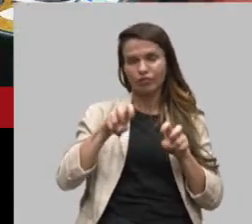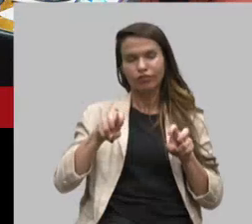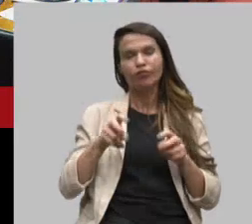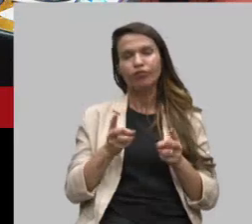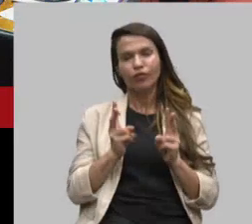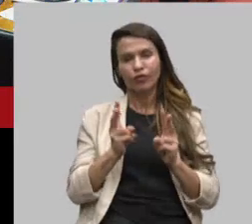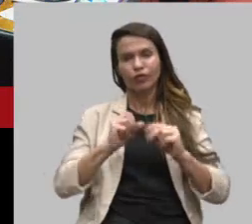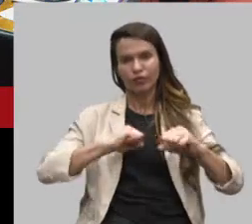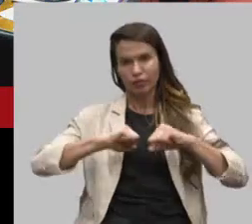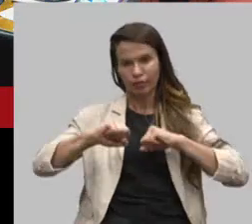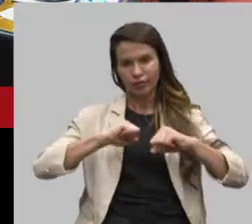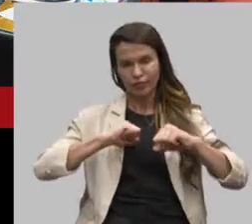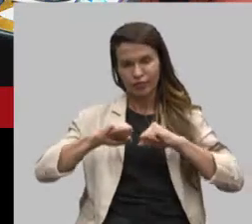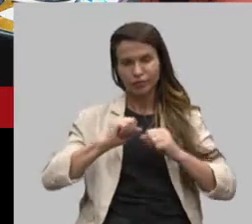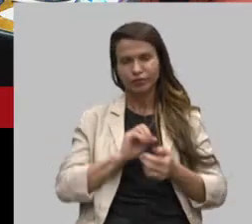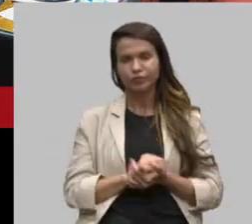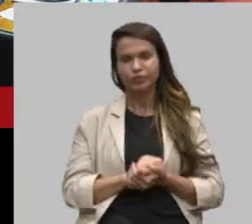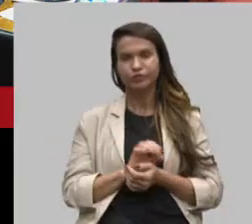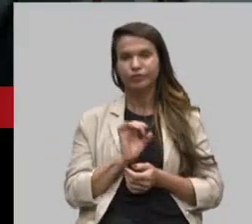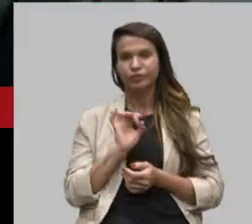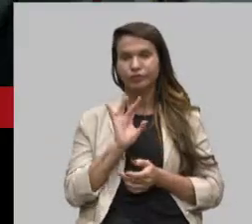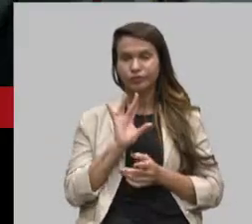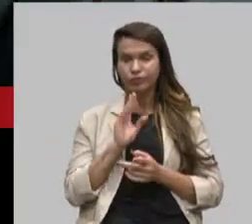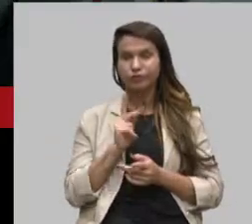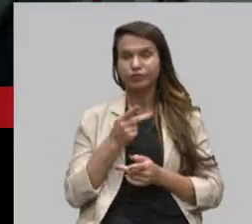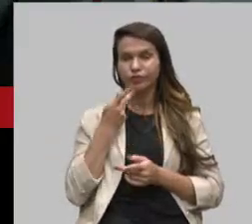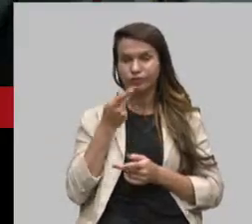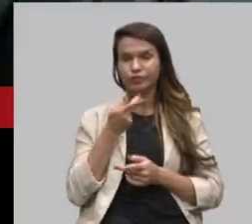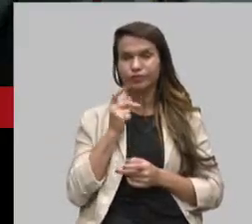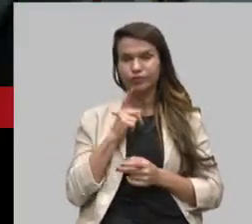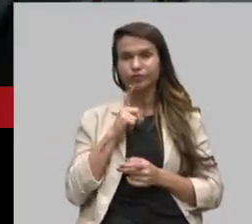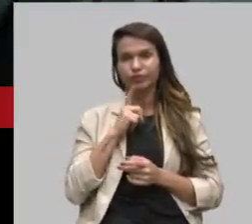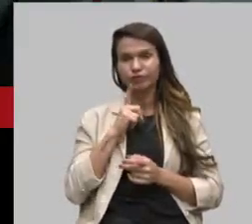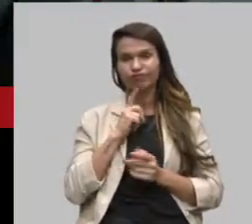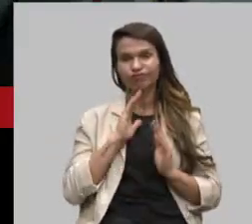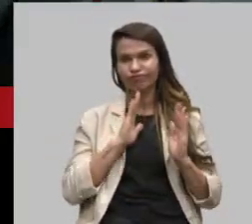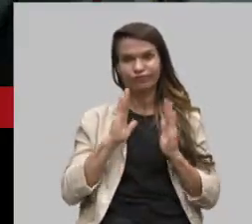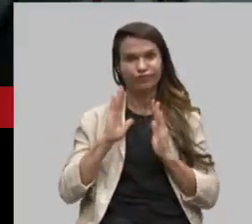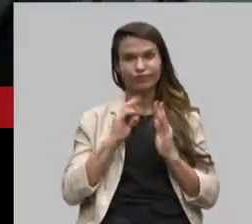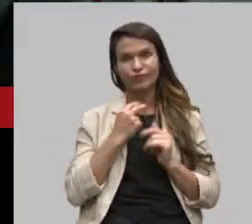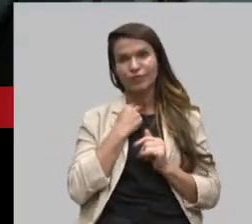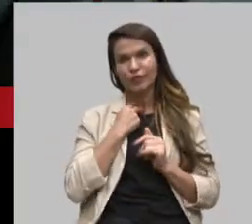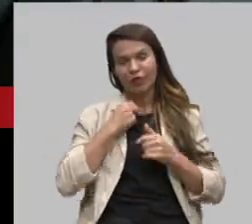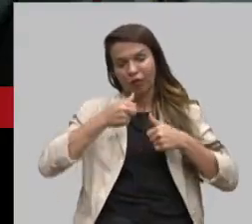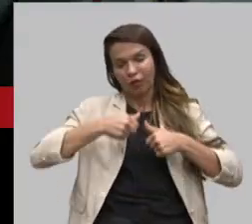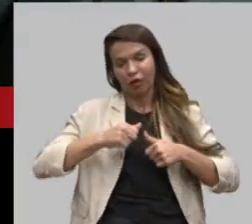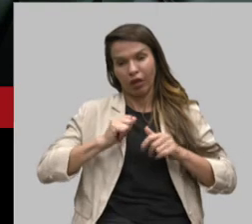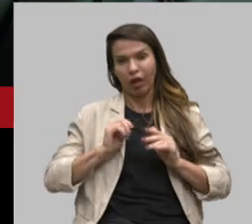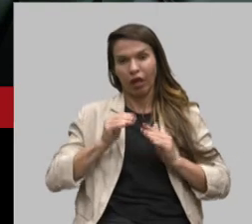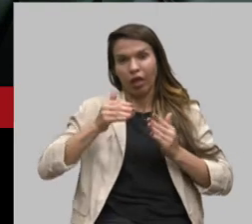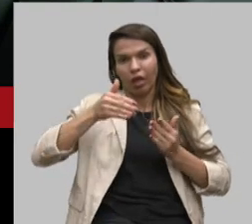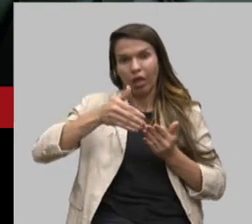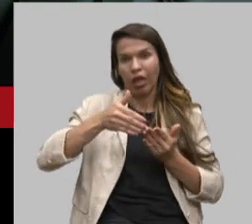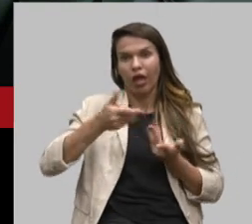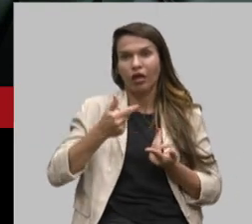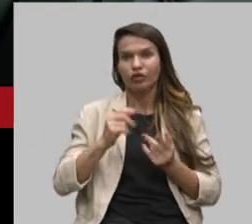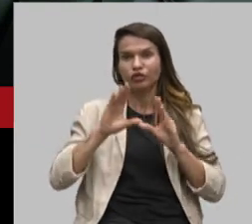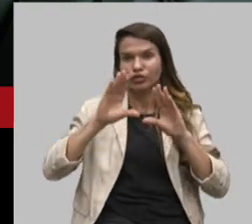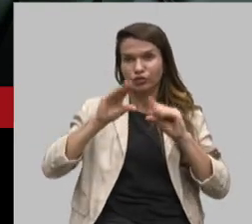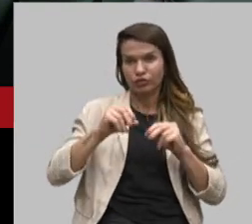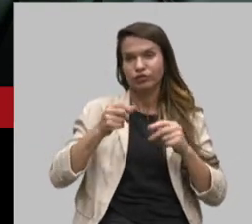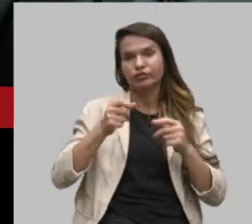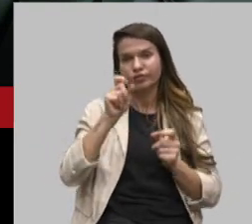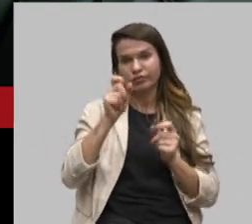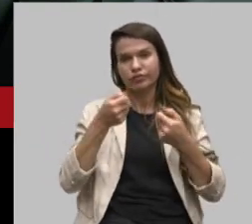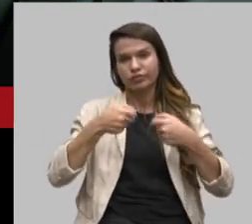para reforçar uma coisa a gente tem tempo galera infelizmente a gente não pode ficar aqui até de noite porque tem pessoas que tem que ir embora e se essas pessoas irem